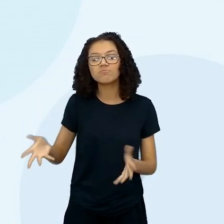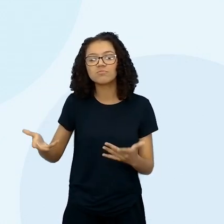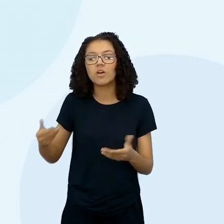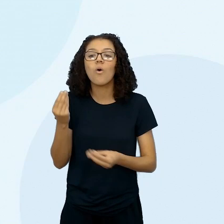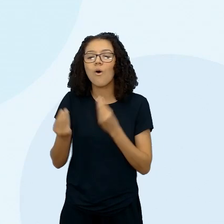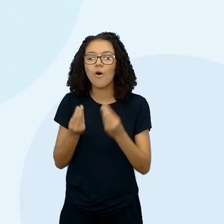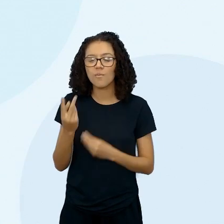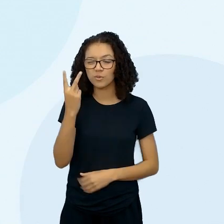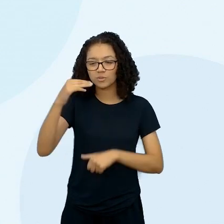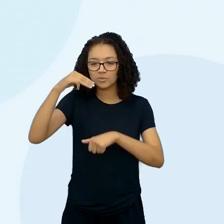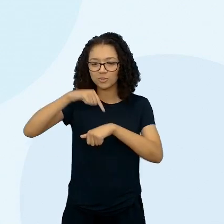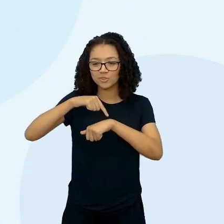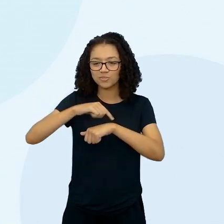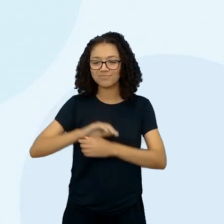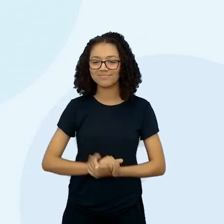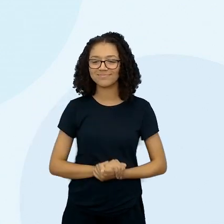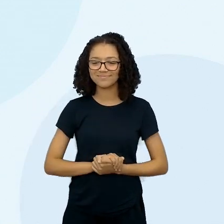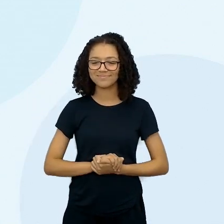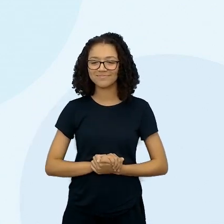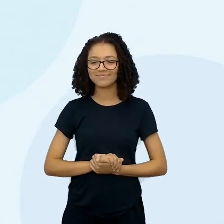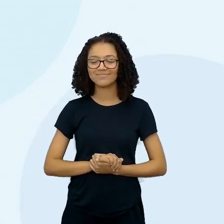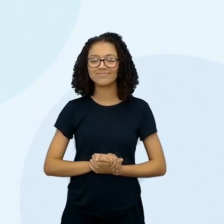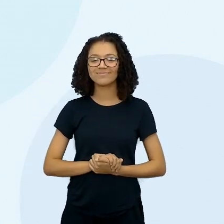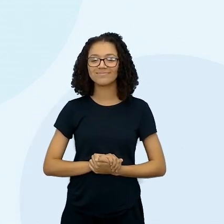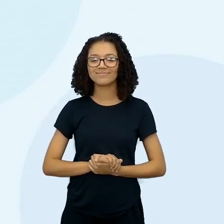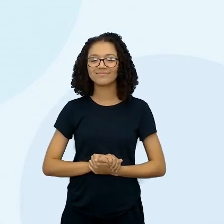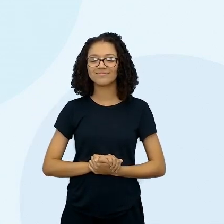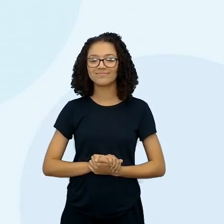minutinhos, a gente já volta.